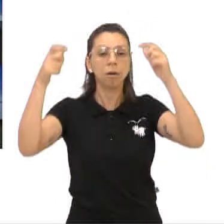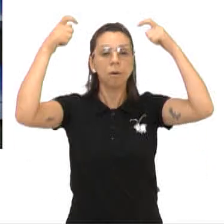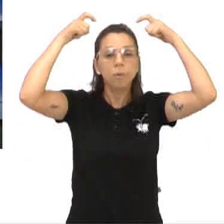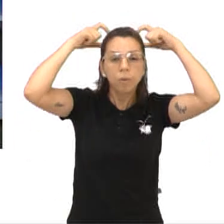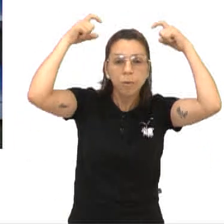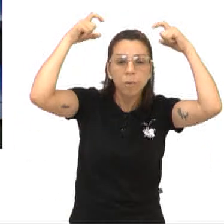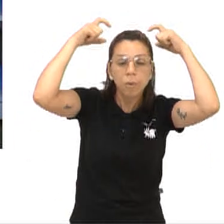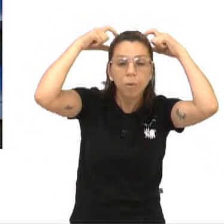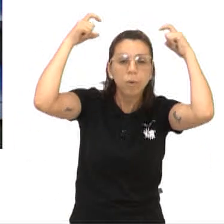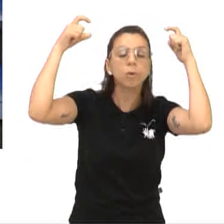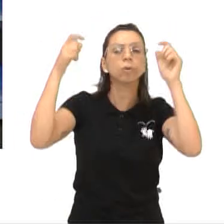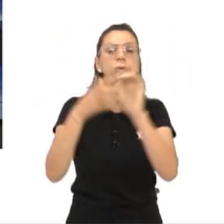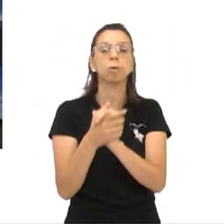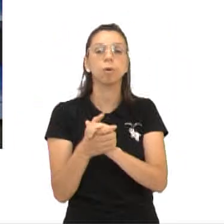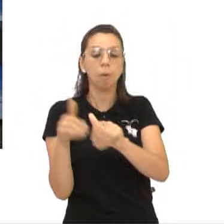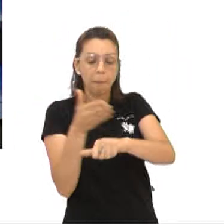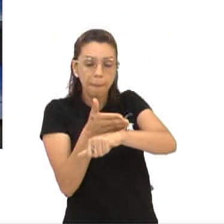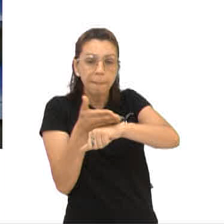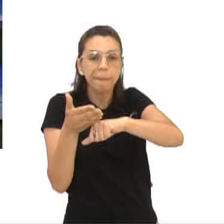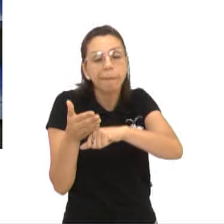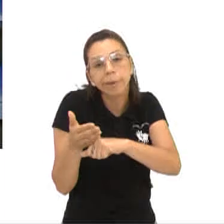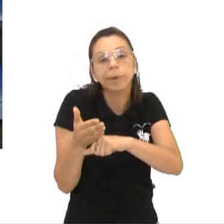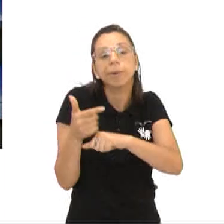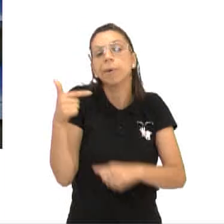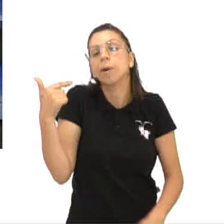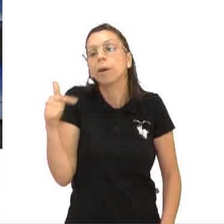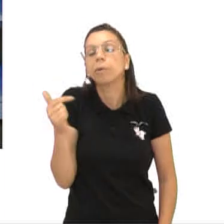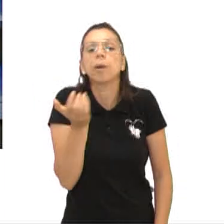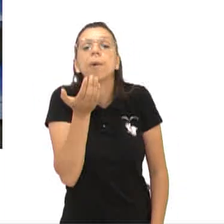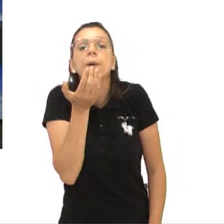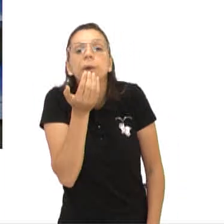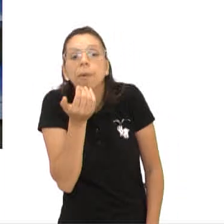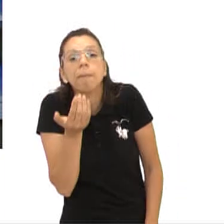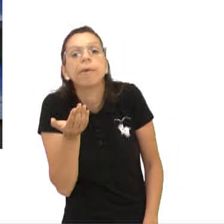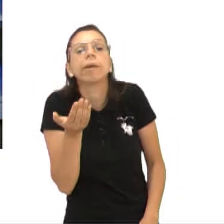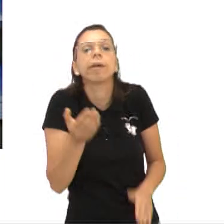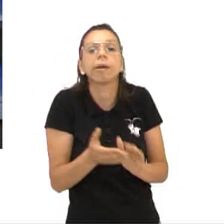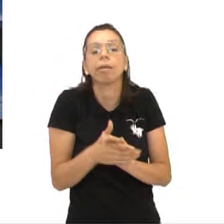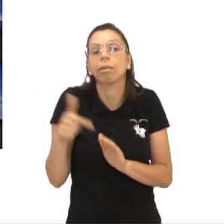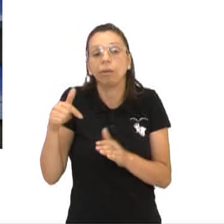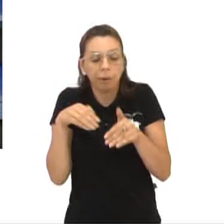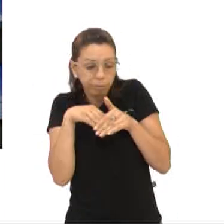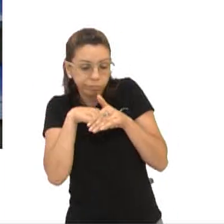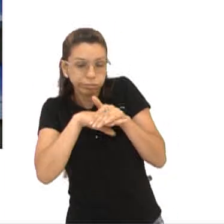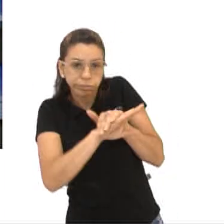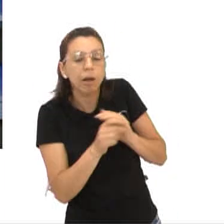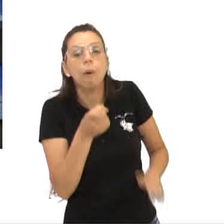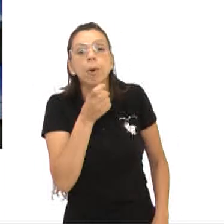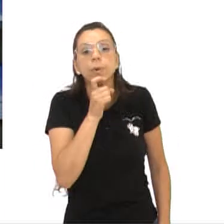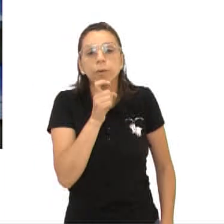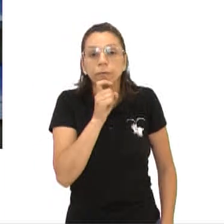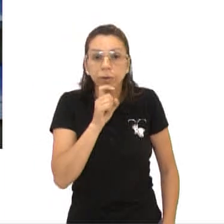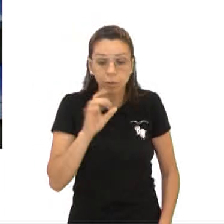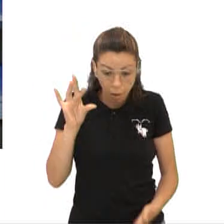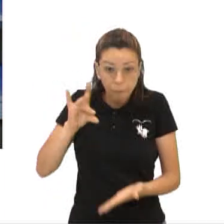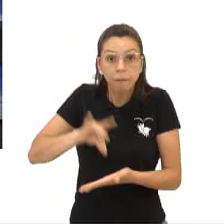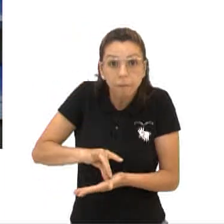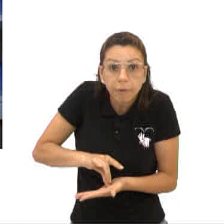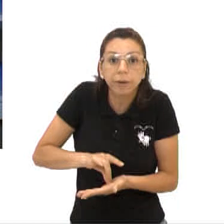ursos polares, não têm mais o que comer e não estão hibernando, isso não depende de uma avaliação ideológica, é um